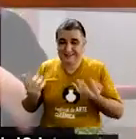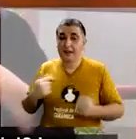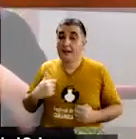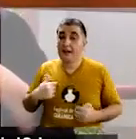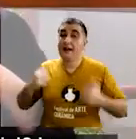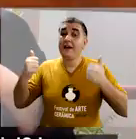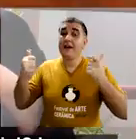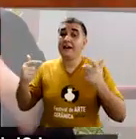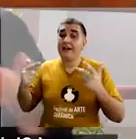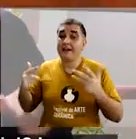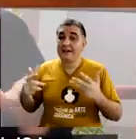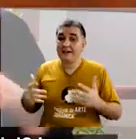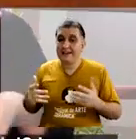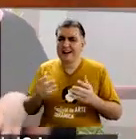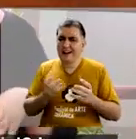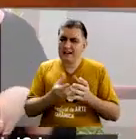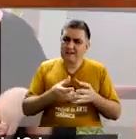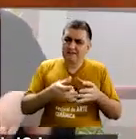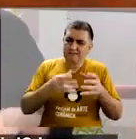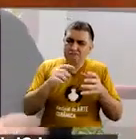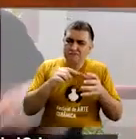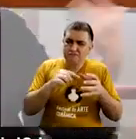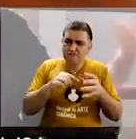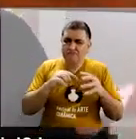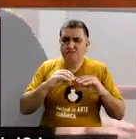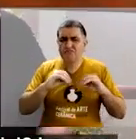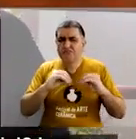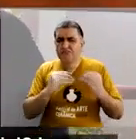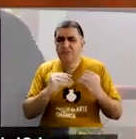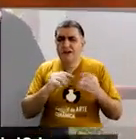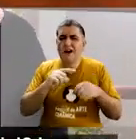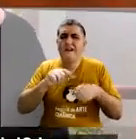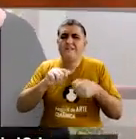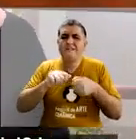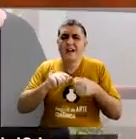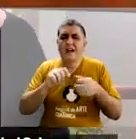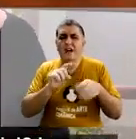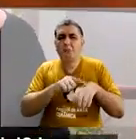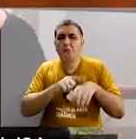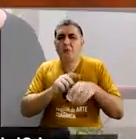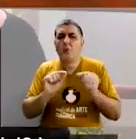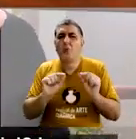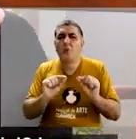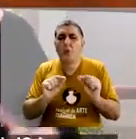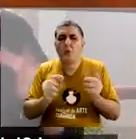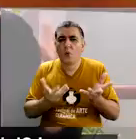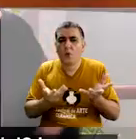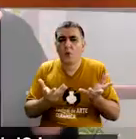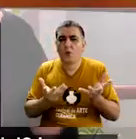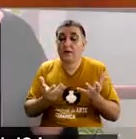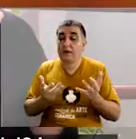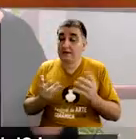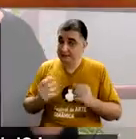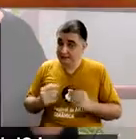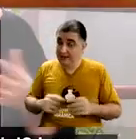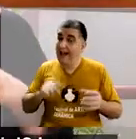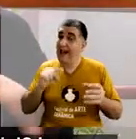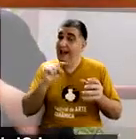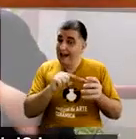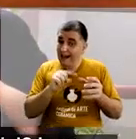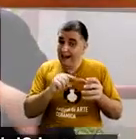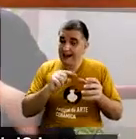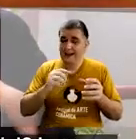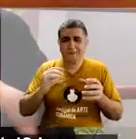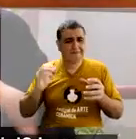tão intimamente chamamos de cerâmica, chamamos de potinho, chamamos de chata. O que é esse material? Porque ele é o grande protagonista,